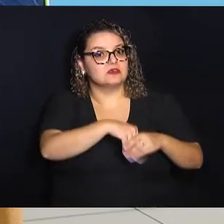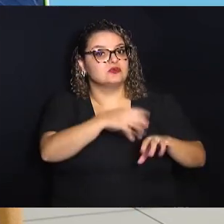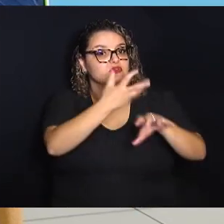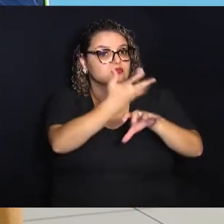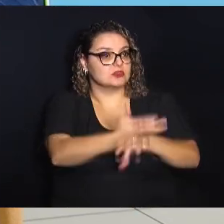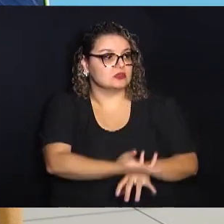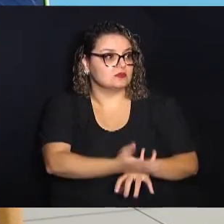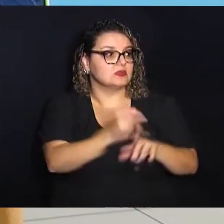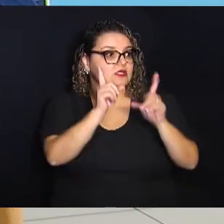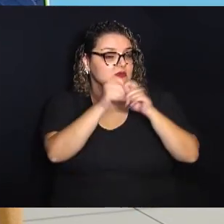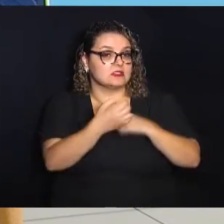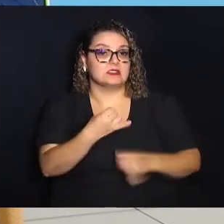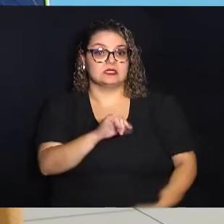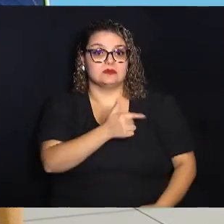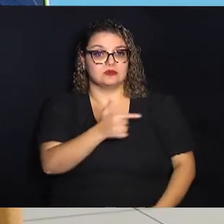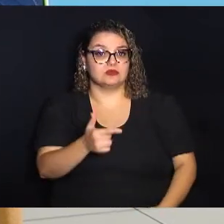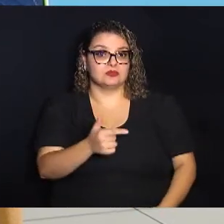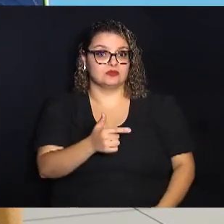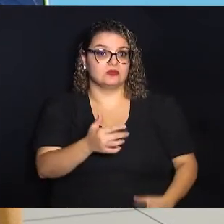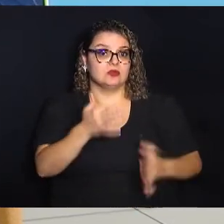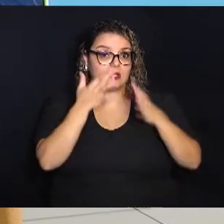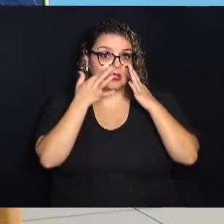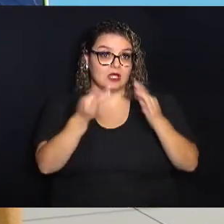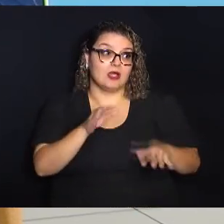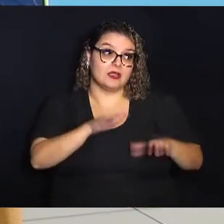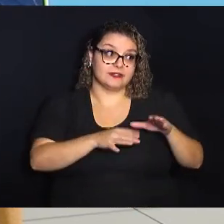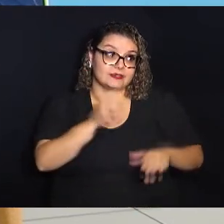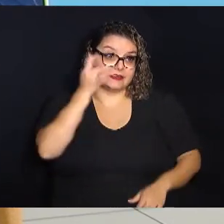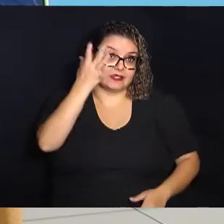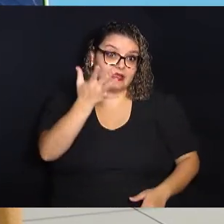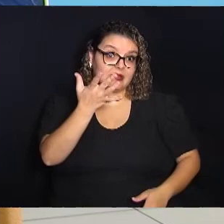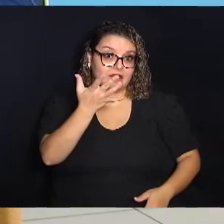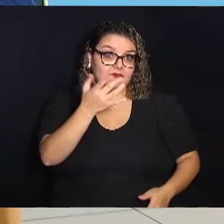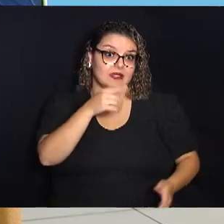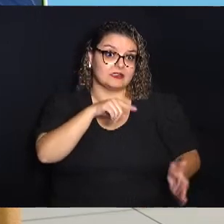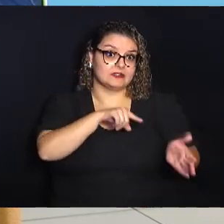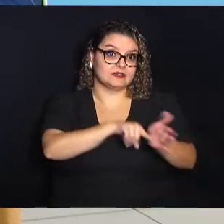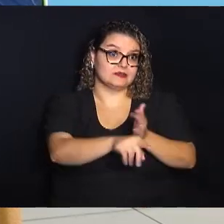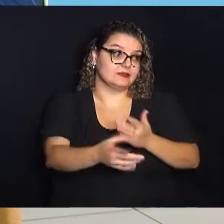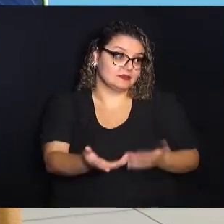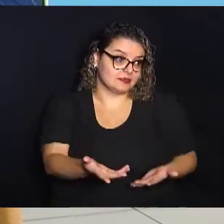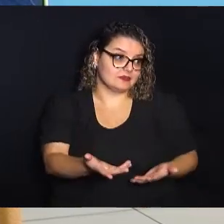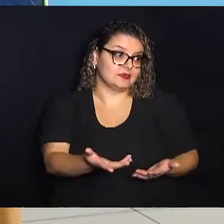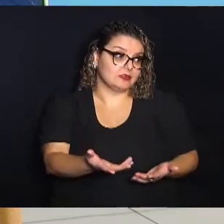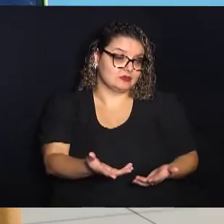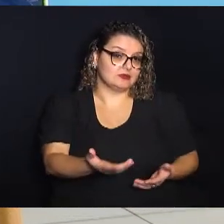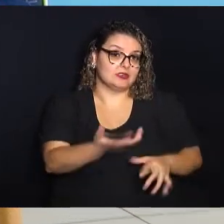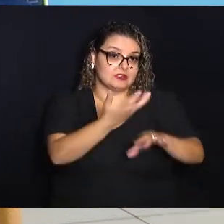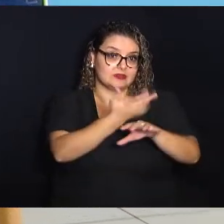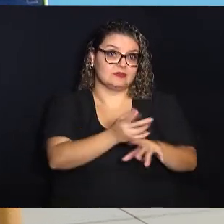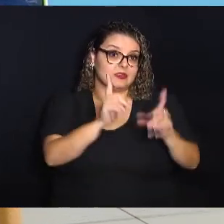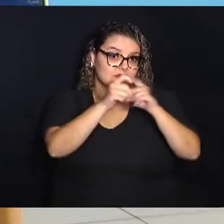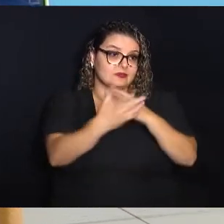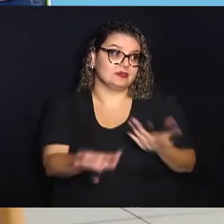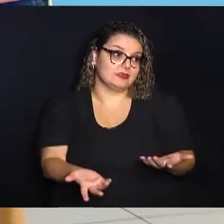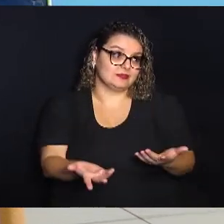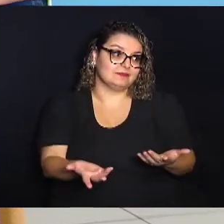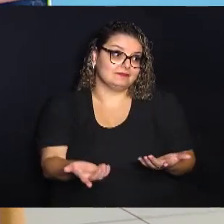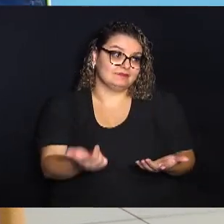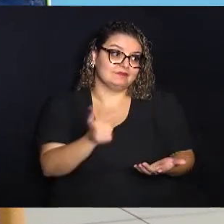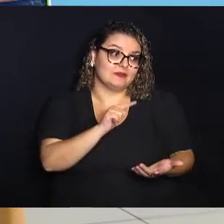der atenção, não é? Evidentemente que nem as fáceis da disciplina difícil você vai acertar. Aí vai lá para trás, né, Natália? Vamos combinar,